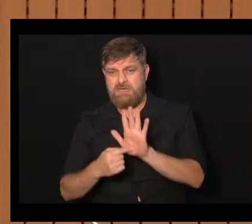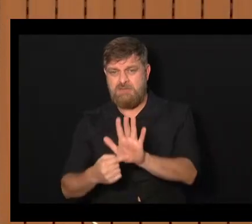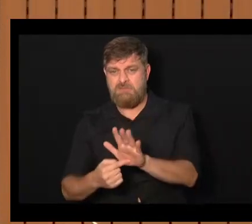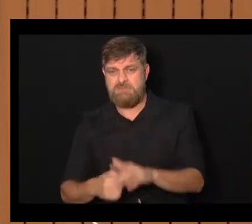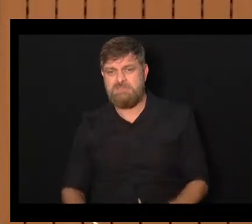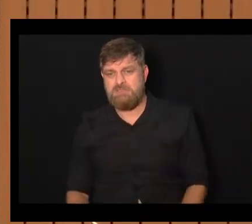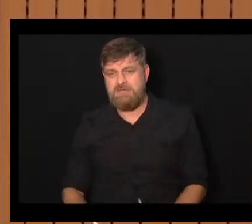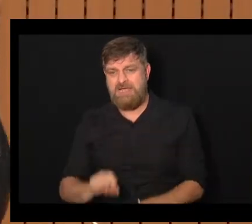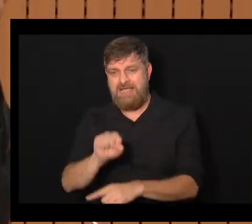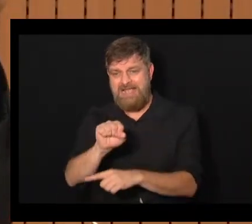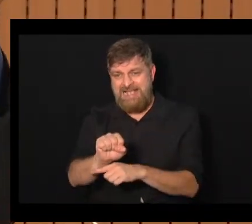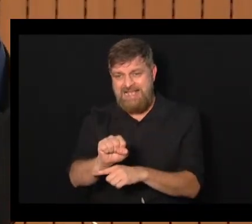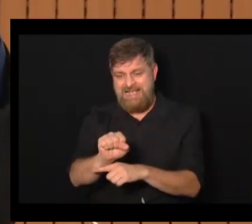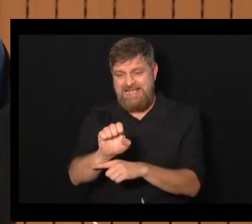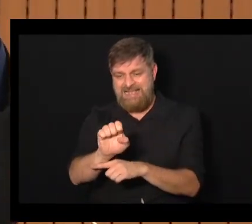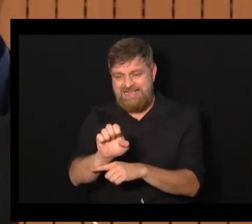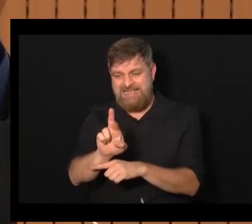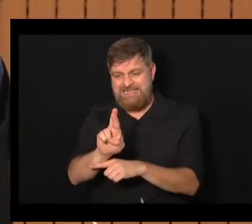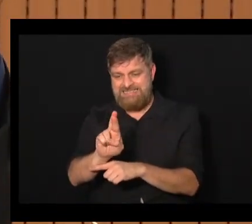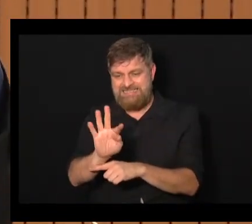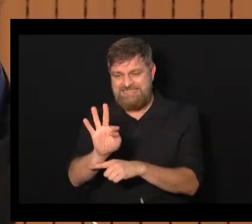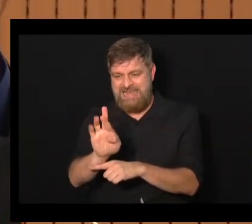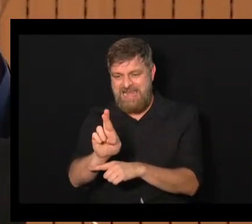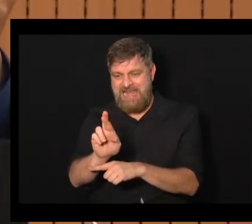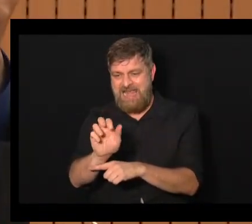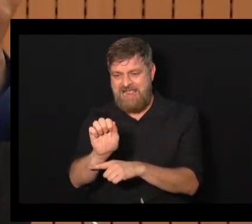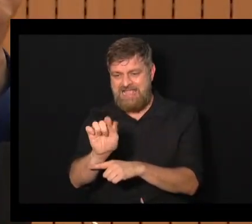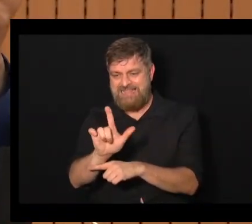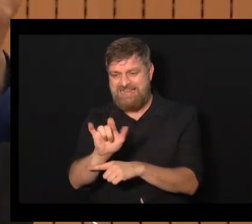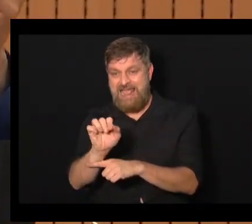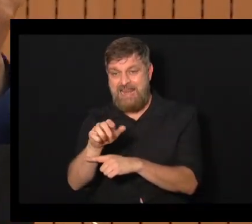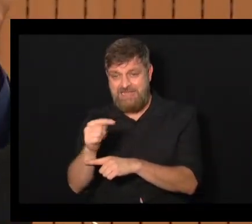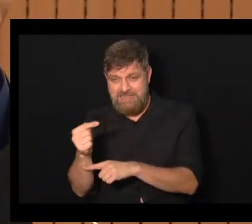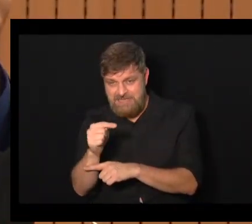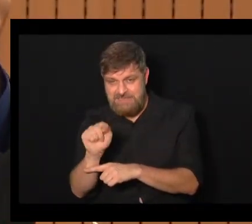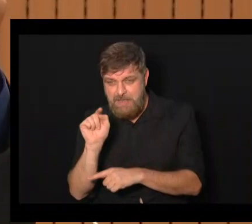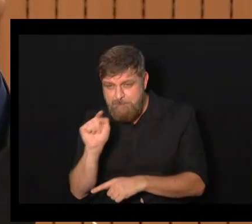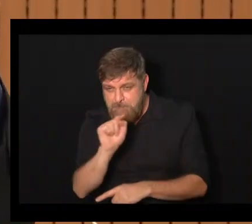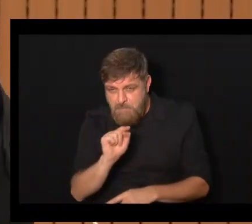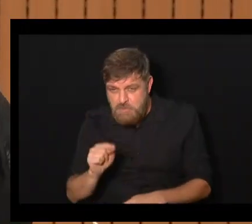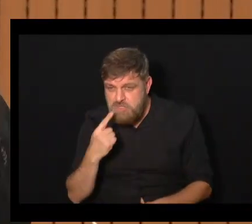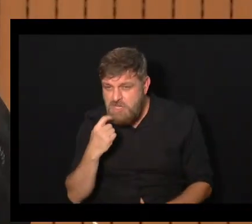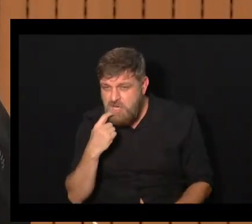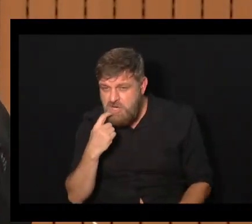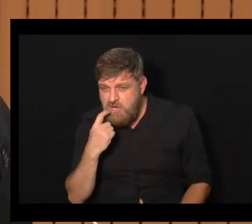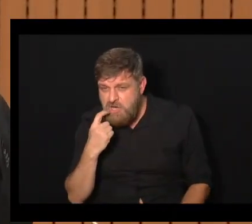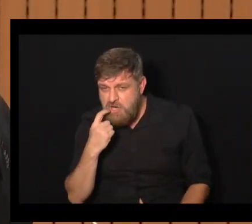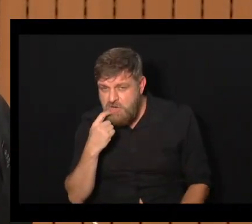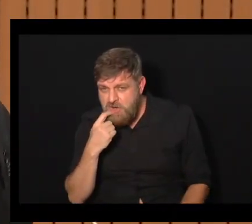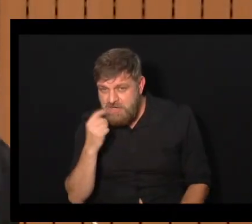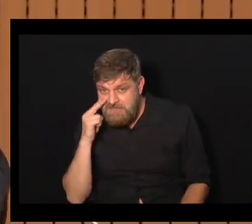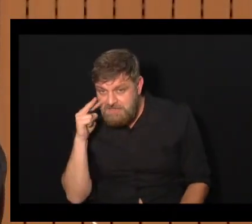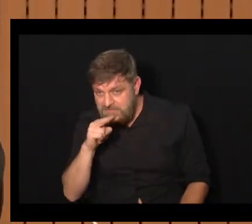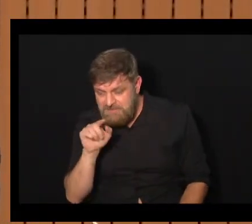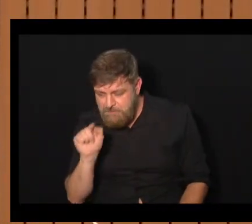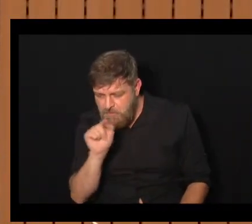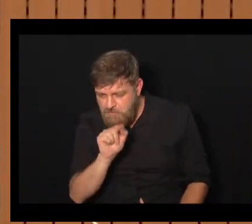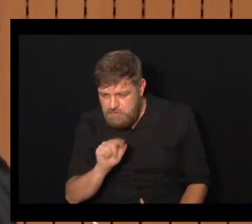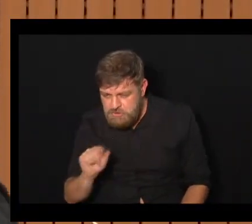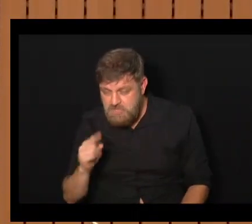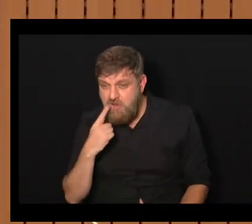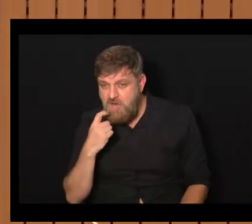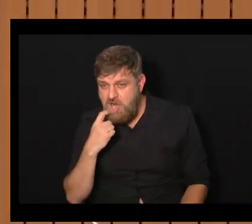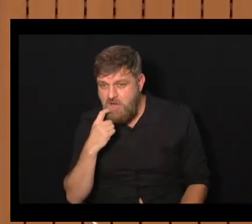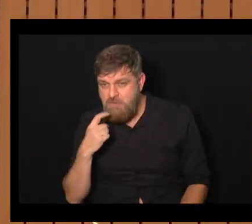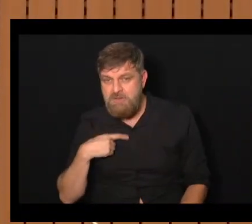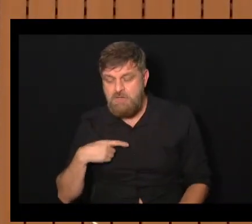sertralina 50mg. Quem está vendo aí na TV Câmara, esses pontinhos vermelhos aqui, vocês podem ver que é praticamente um mar vermelho aqui, são